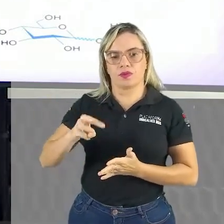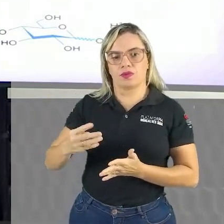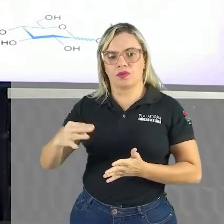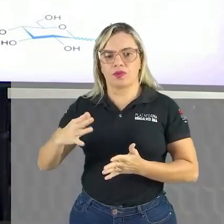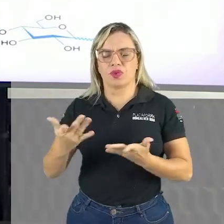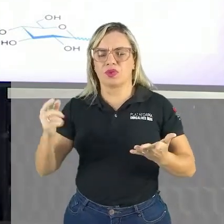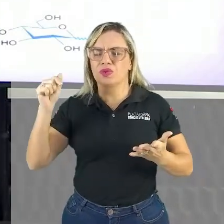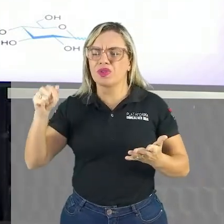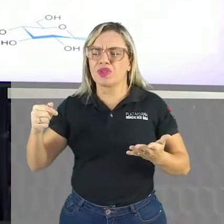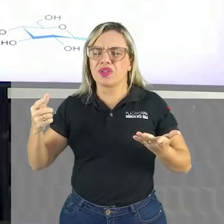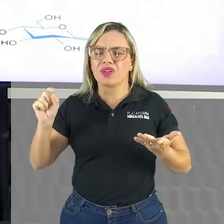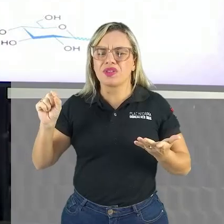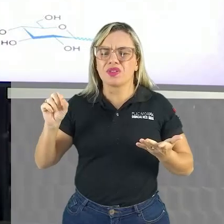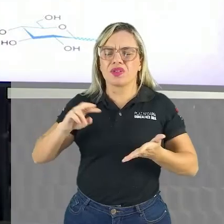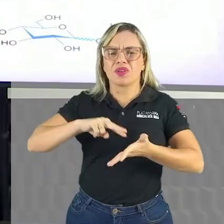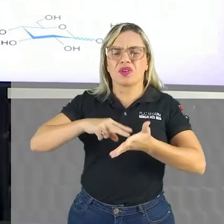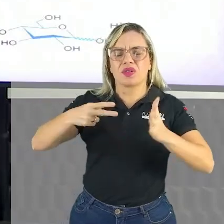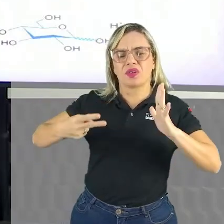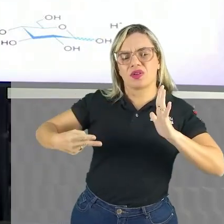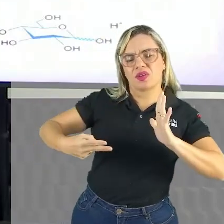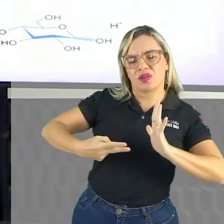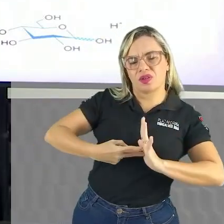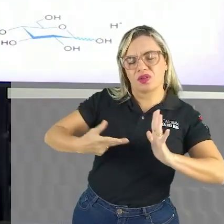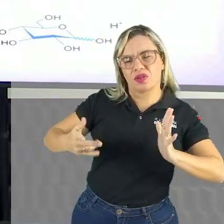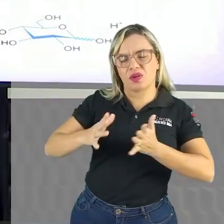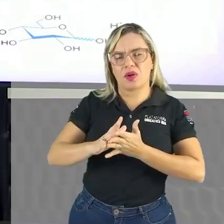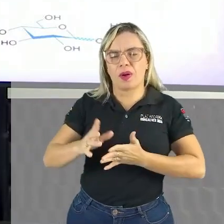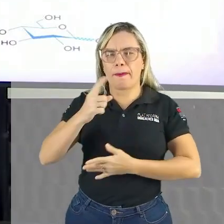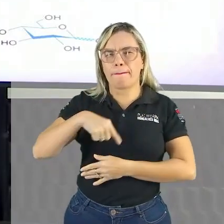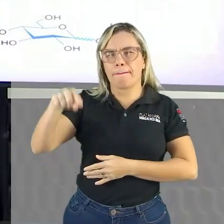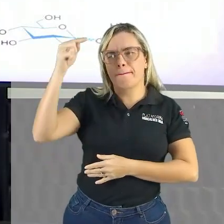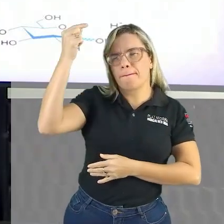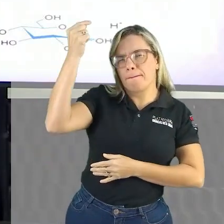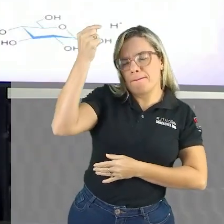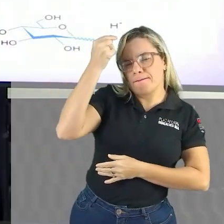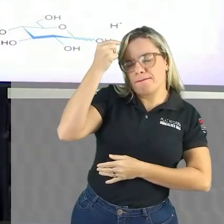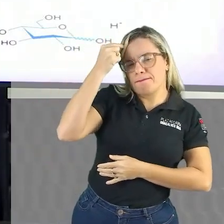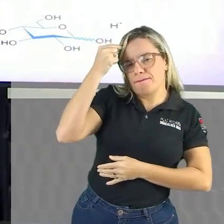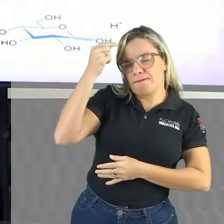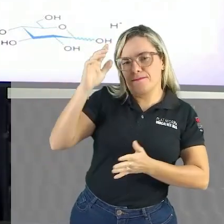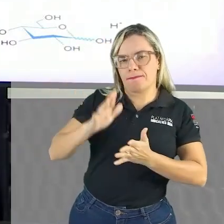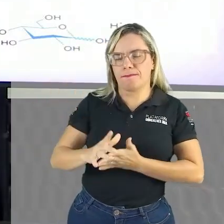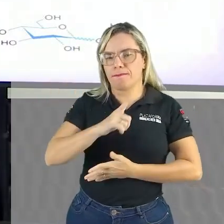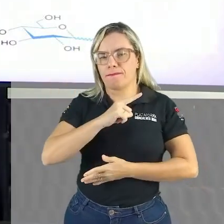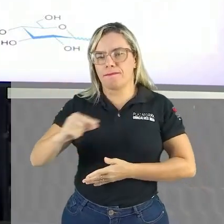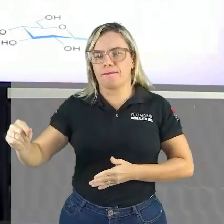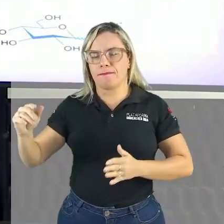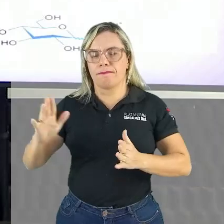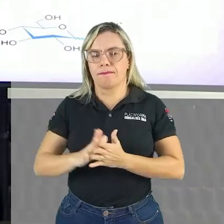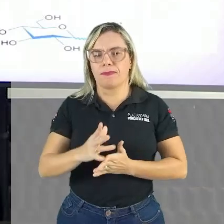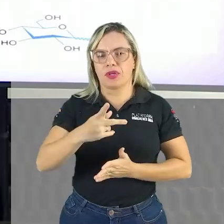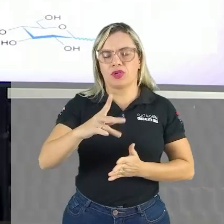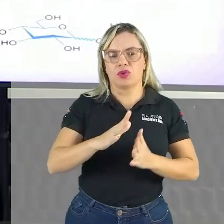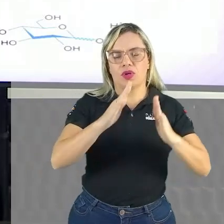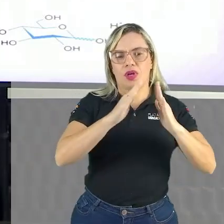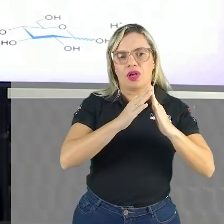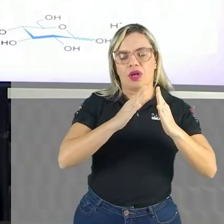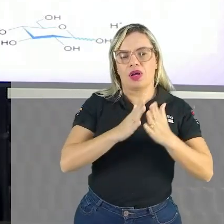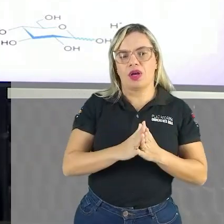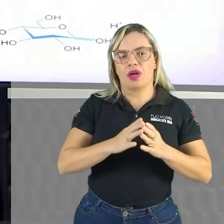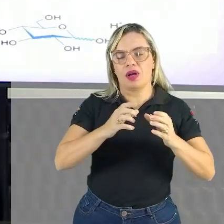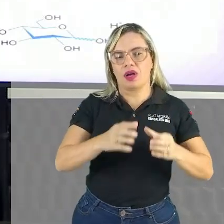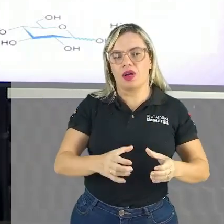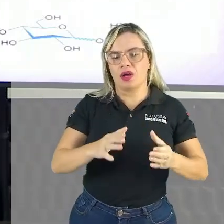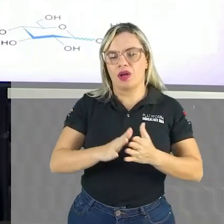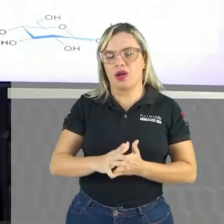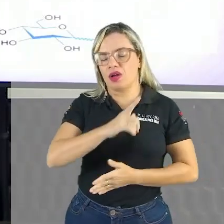que é mecanismo. Olha só. Imagina isso aqui, ó. Tu saiu da tua casa e foi para o teu colégio. Né? Foi